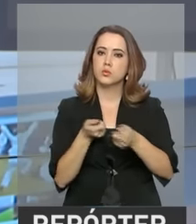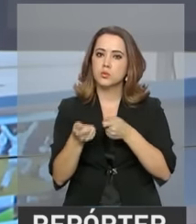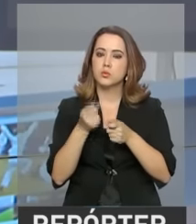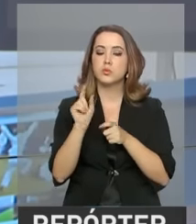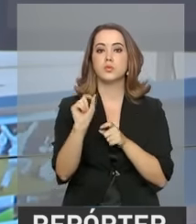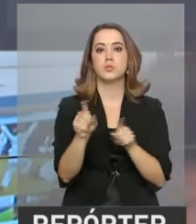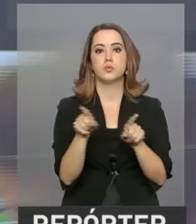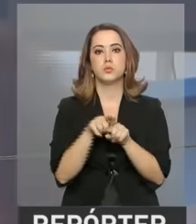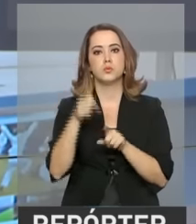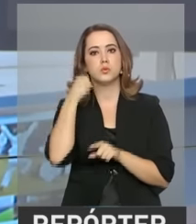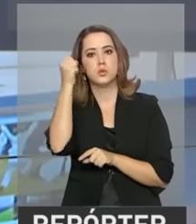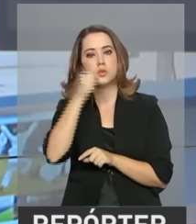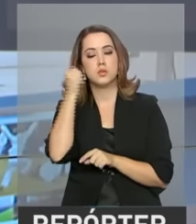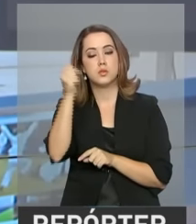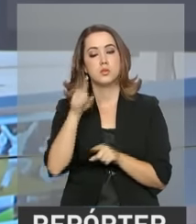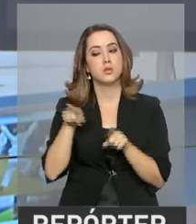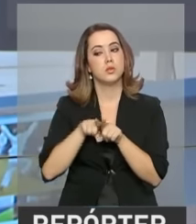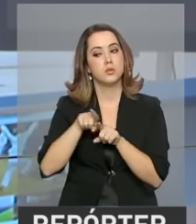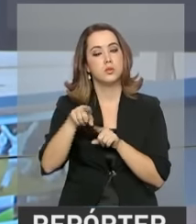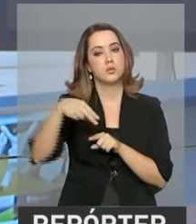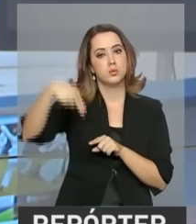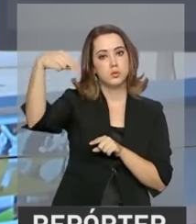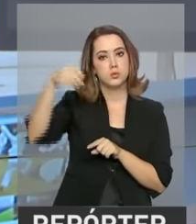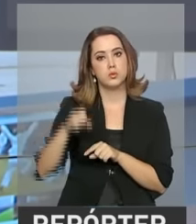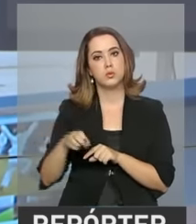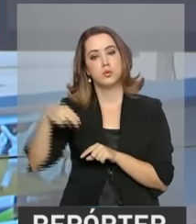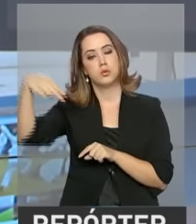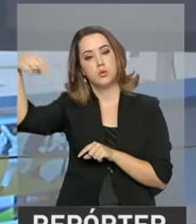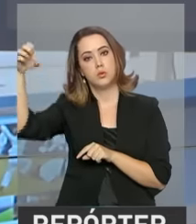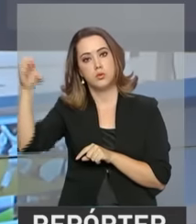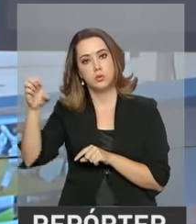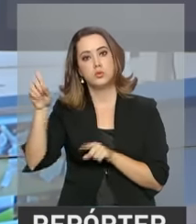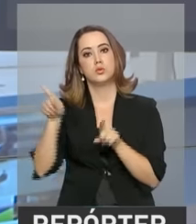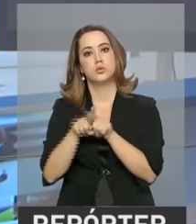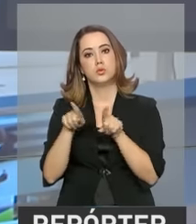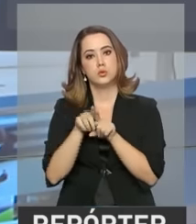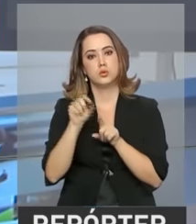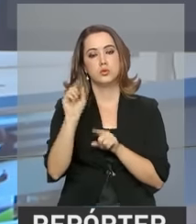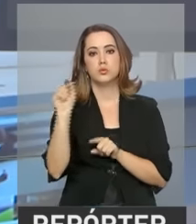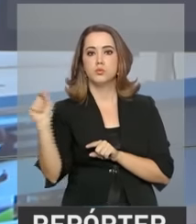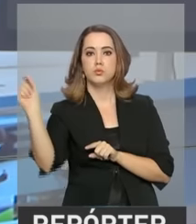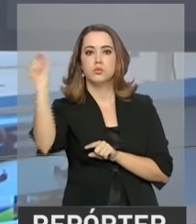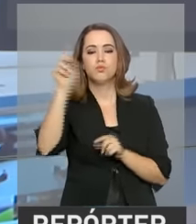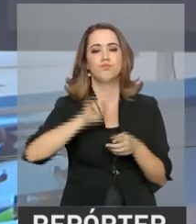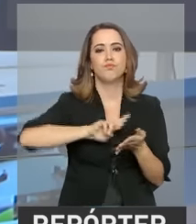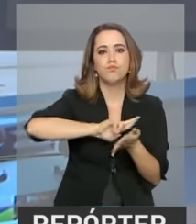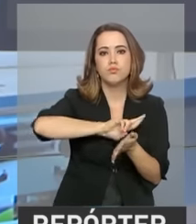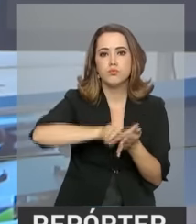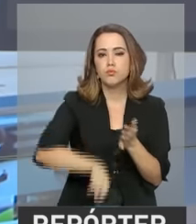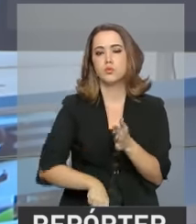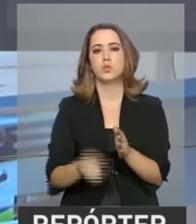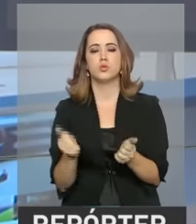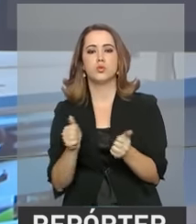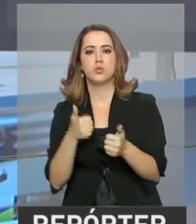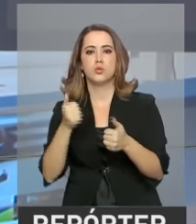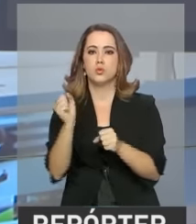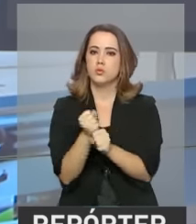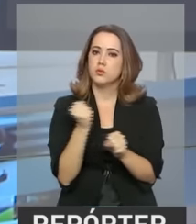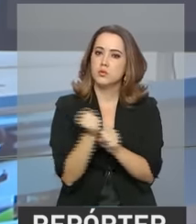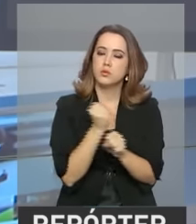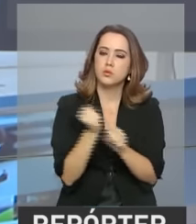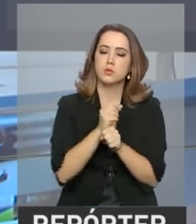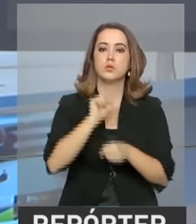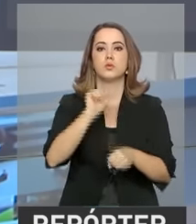regiões. 1.519 obras vão ser retomadas. São rodovias, aeroportos regionais, sistemas de saneamento